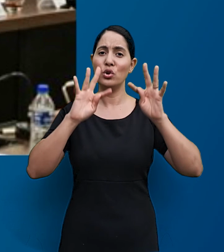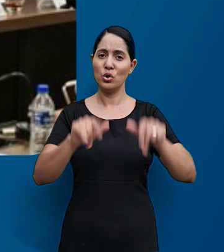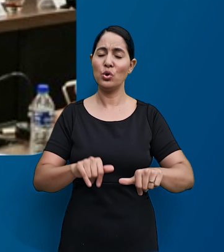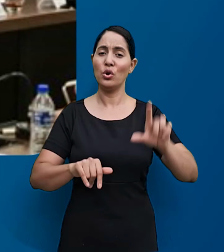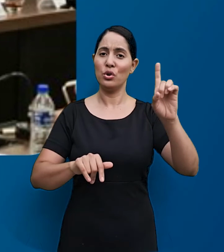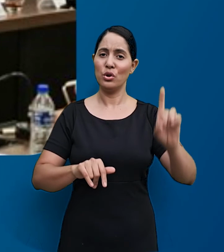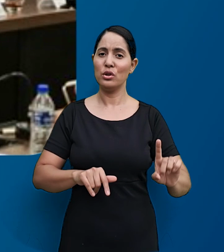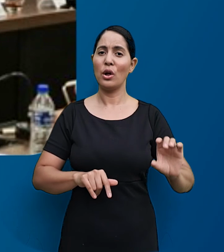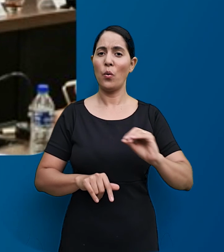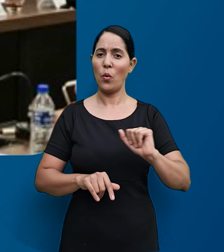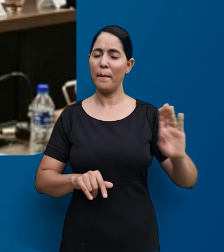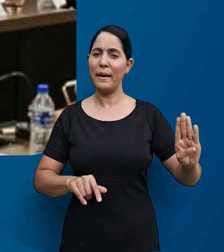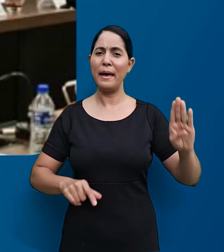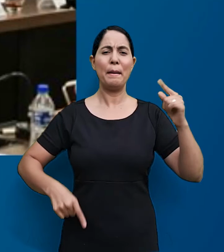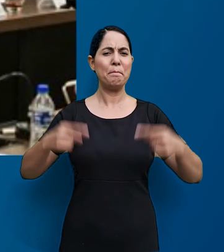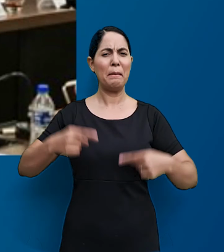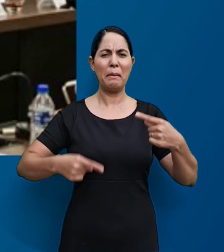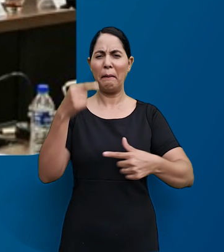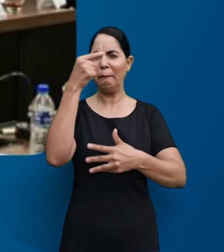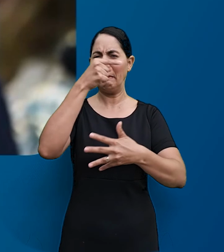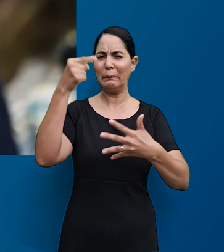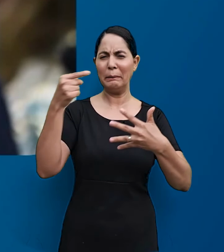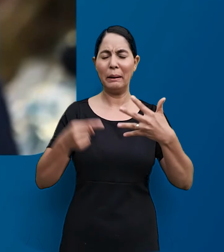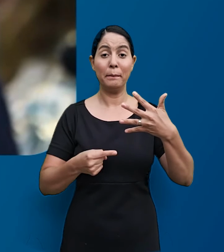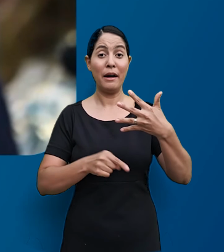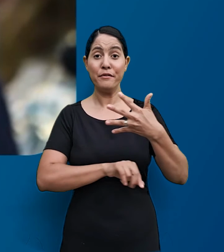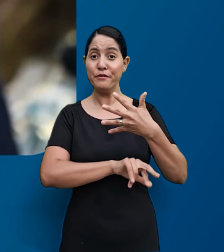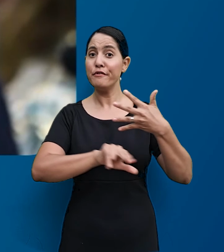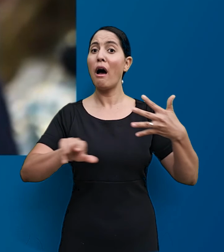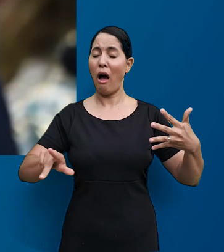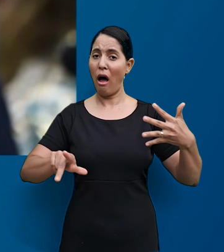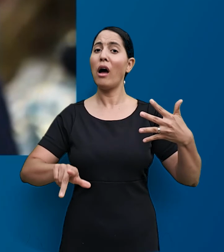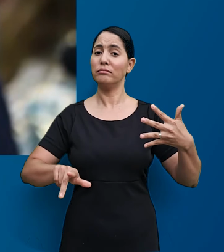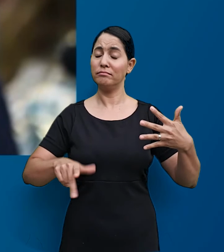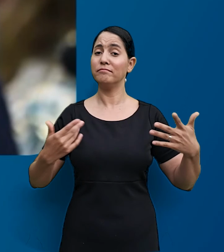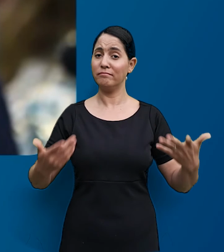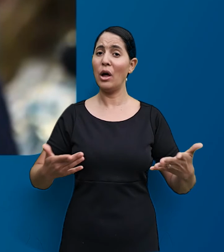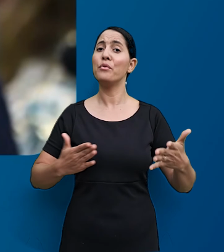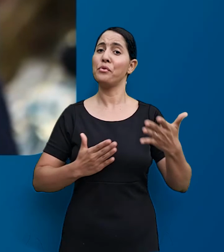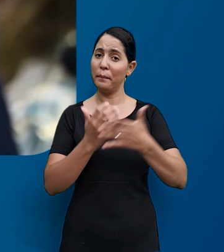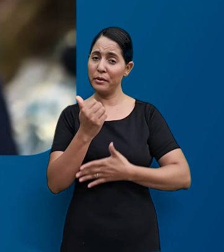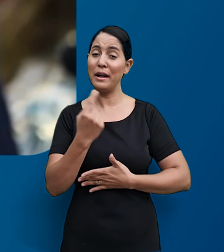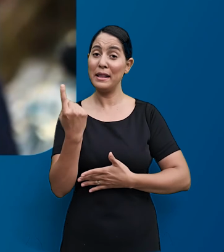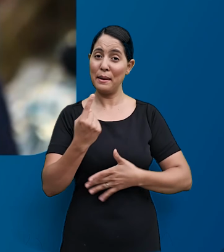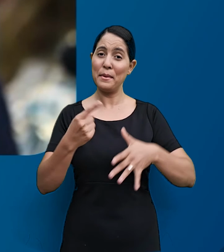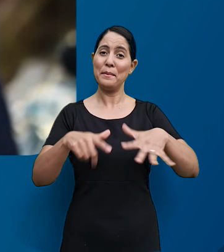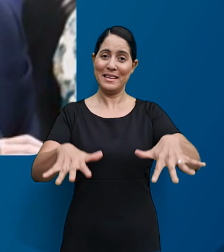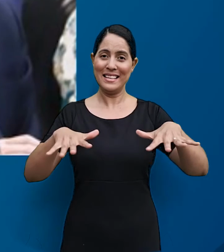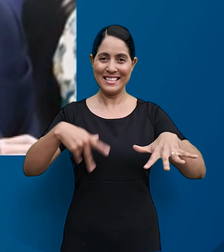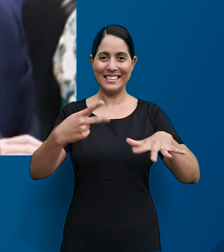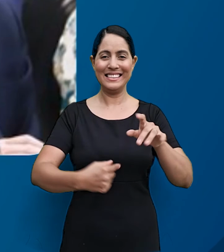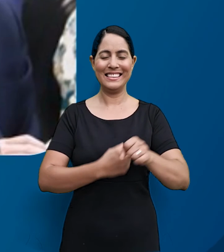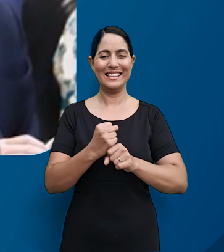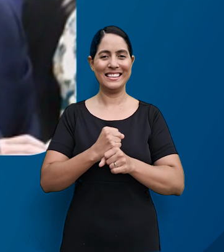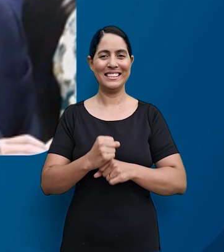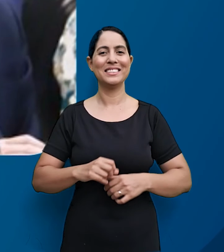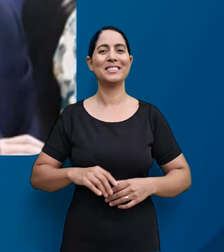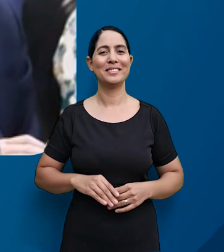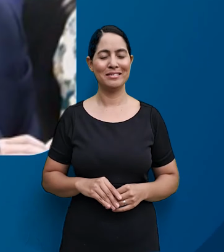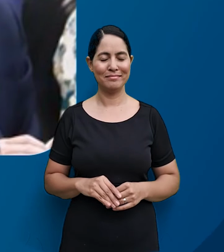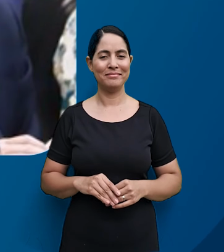Ordem. Diversos temas foram discutidos e aprovados na instância máxima da Advocacia Nacional na primeira sessão do Pleno neste